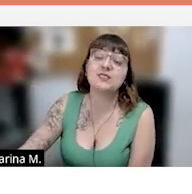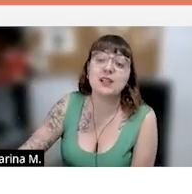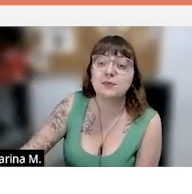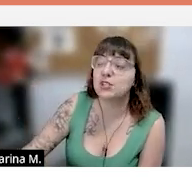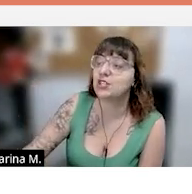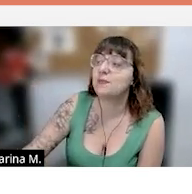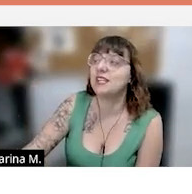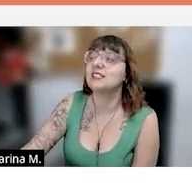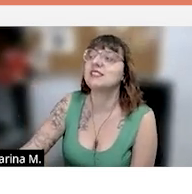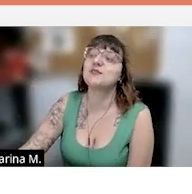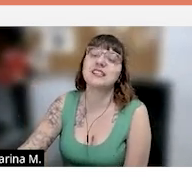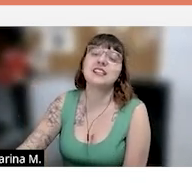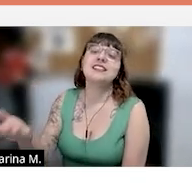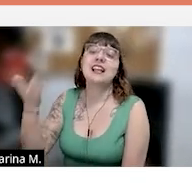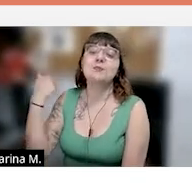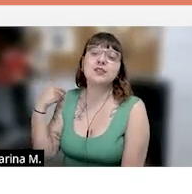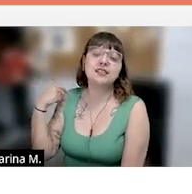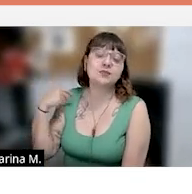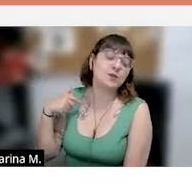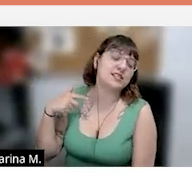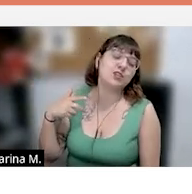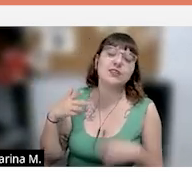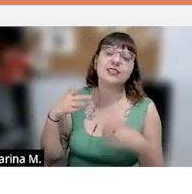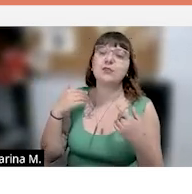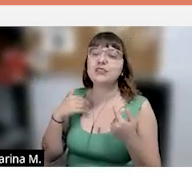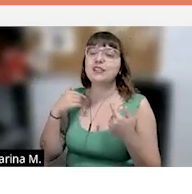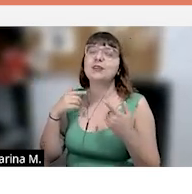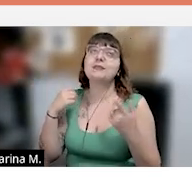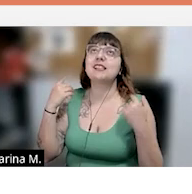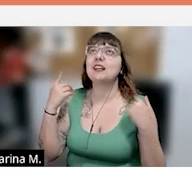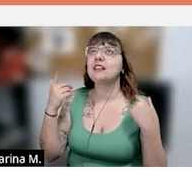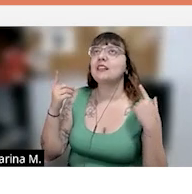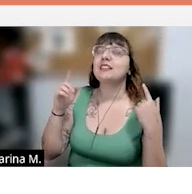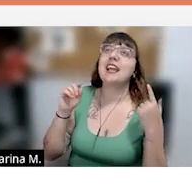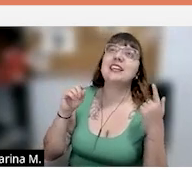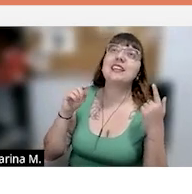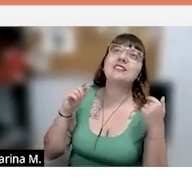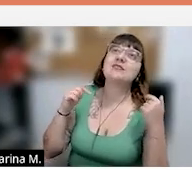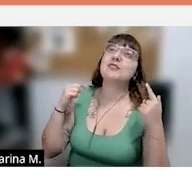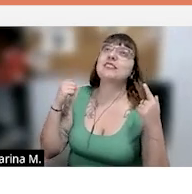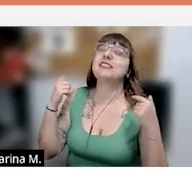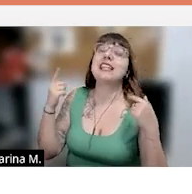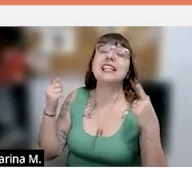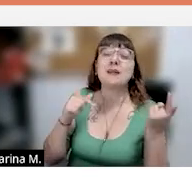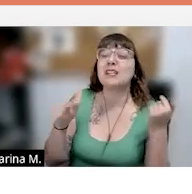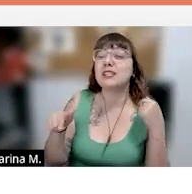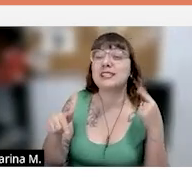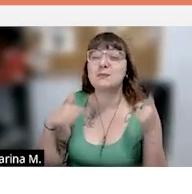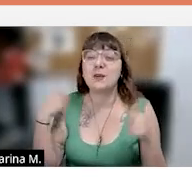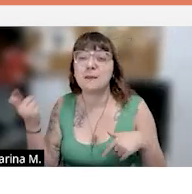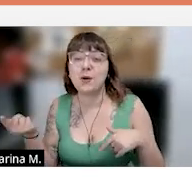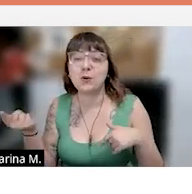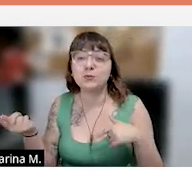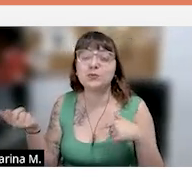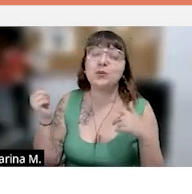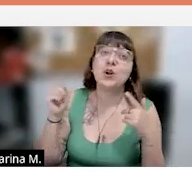porque isso dá dor de cabeça. Se você tá importando uma coisa achando que tá com vírgula, mas tá. E aí você tem separador decimal